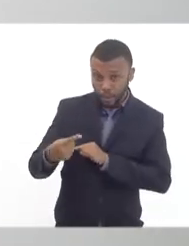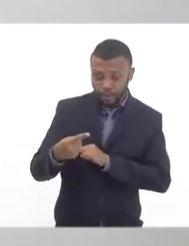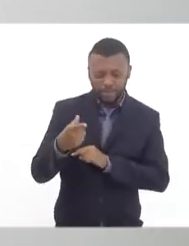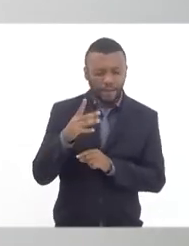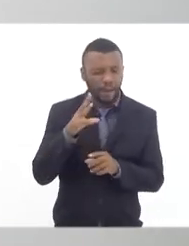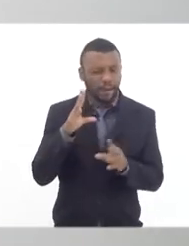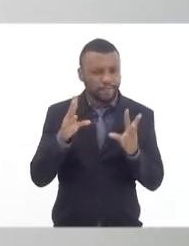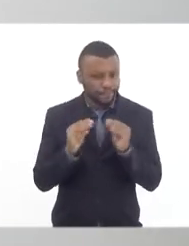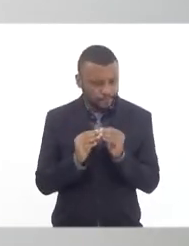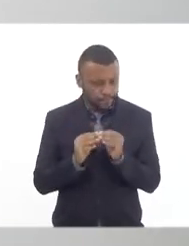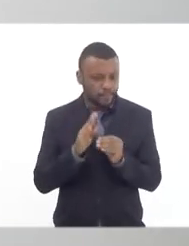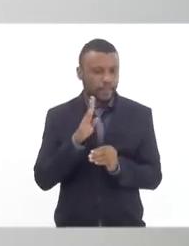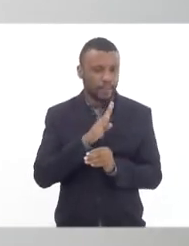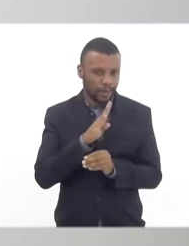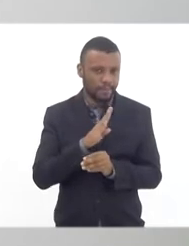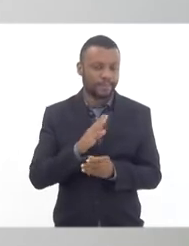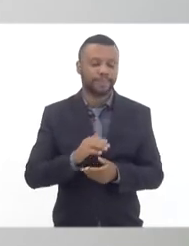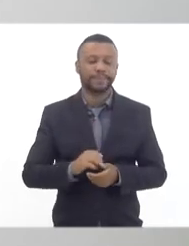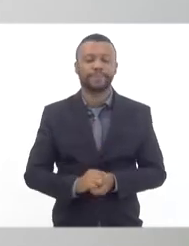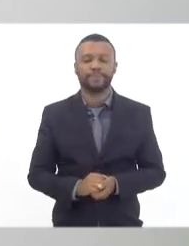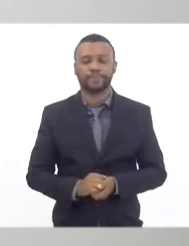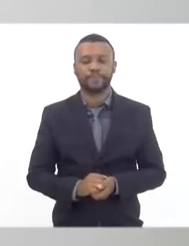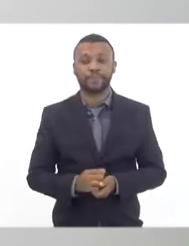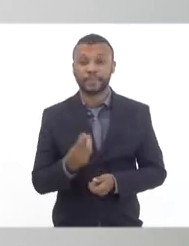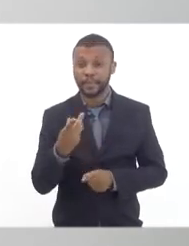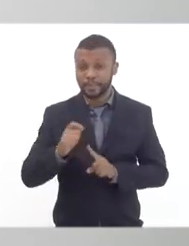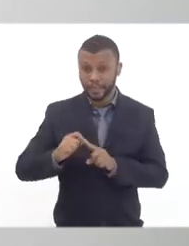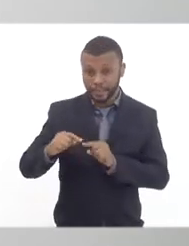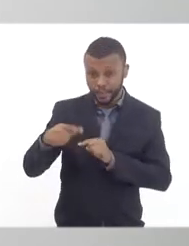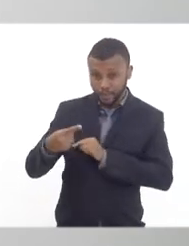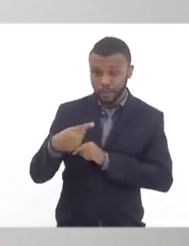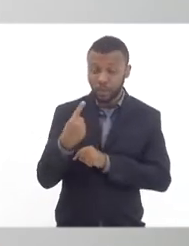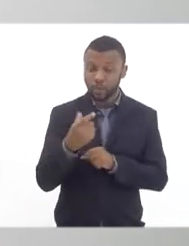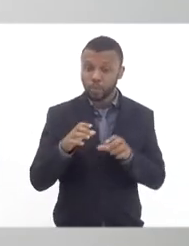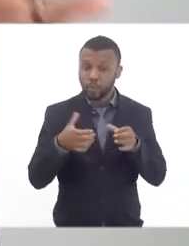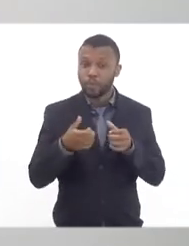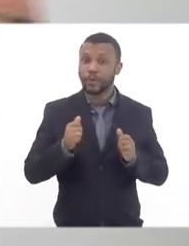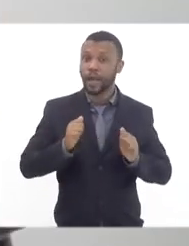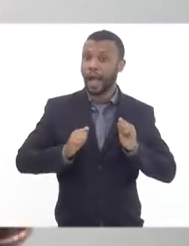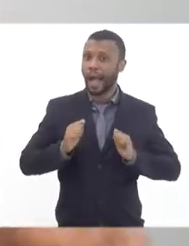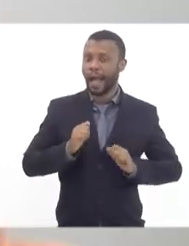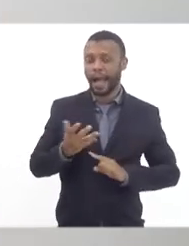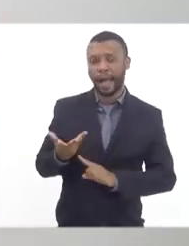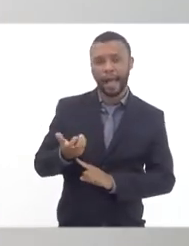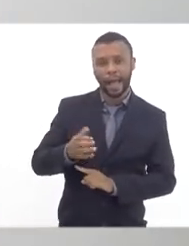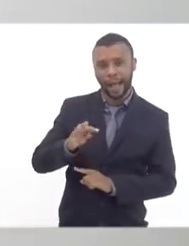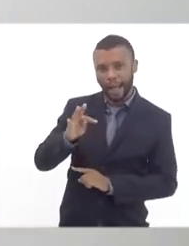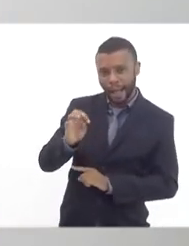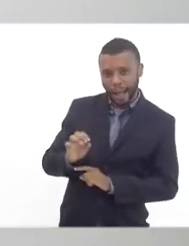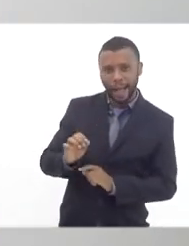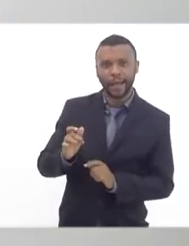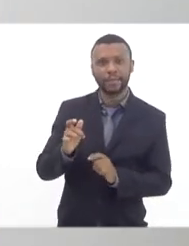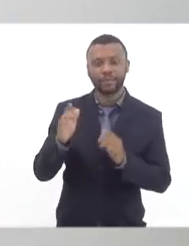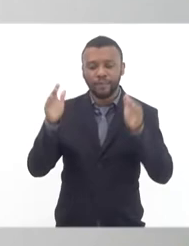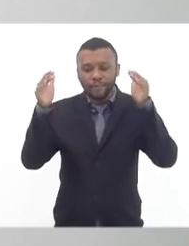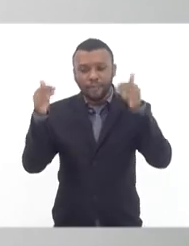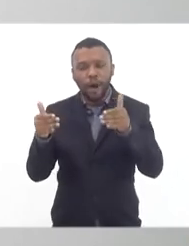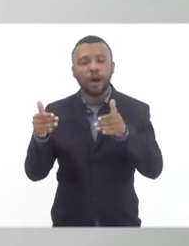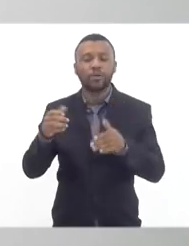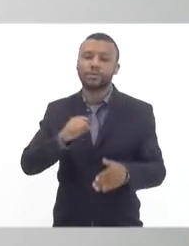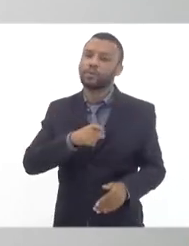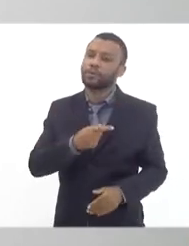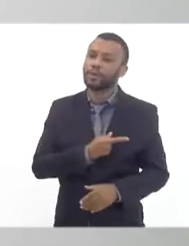rápida para não ser longa, nosso grupo de artistas, né, que é um grupo muito conhecido, o Fórum Gonçalense de Cultura existe